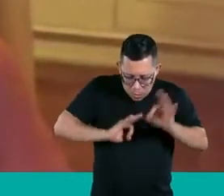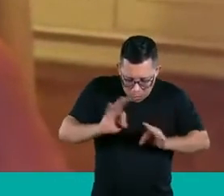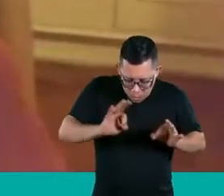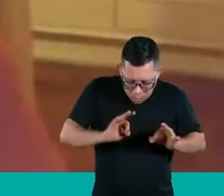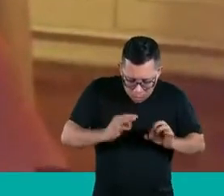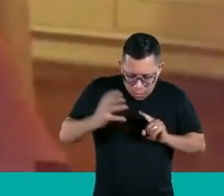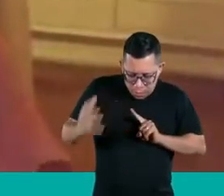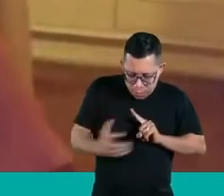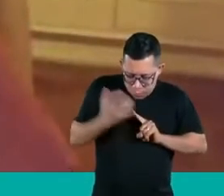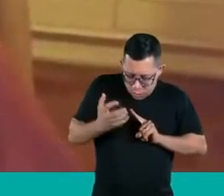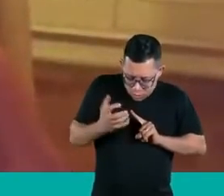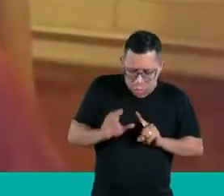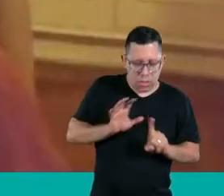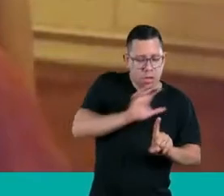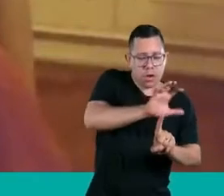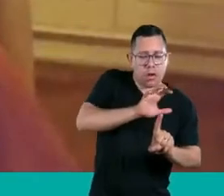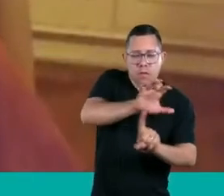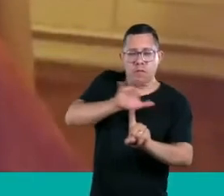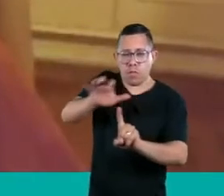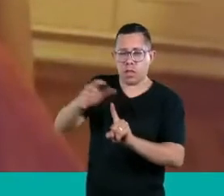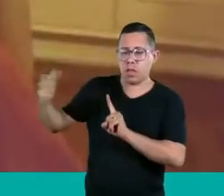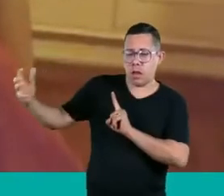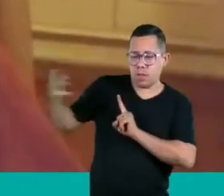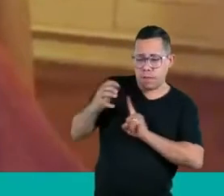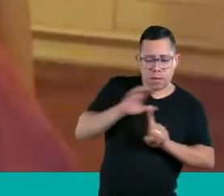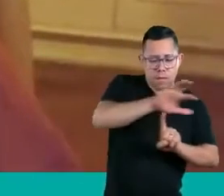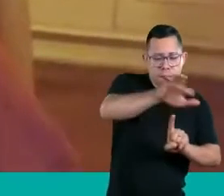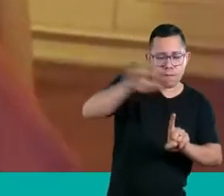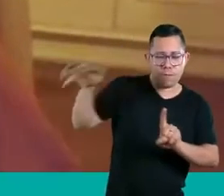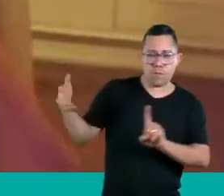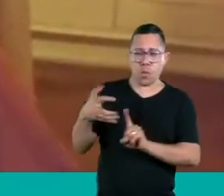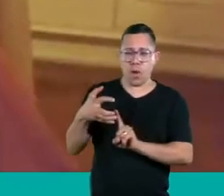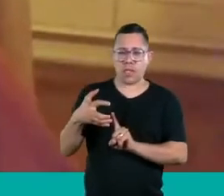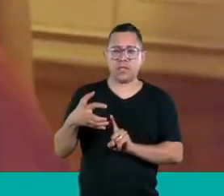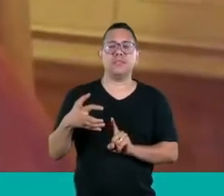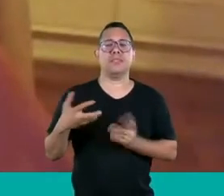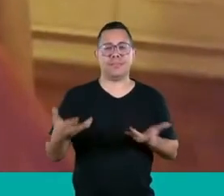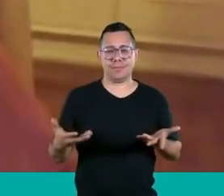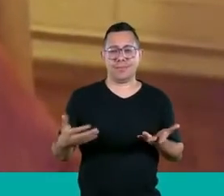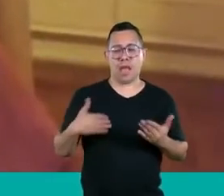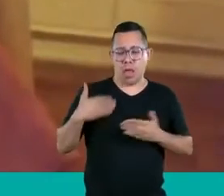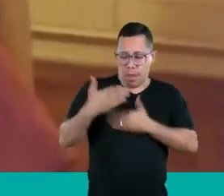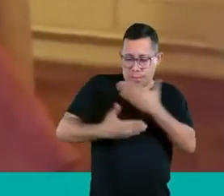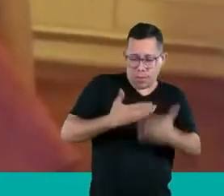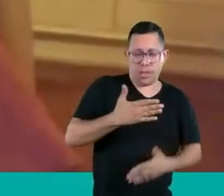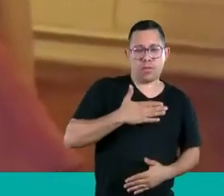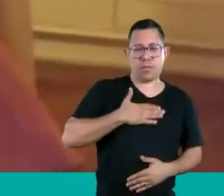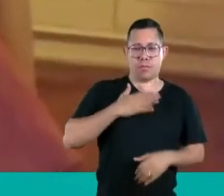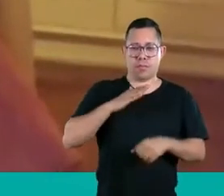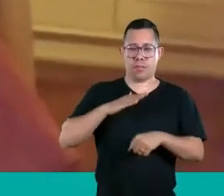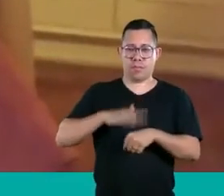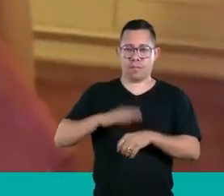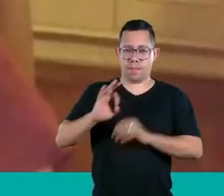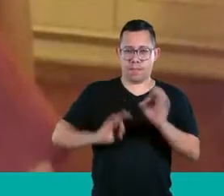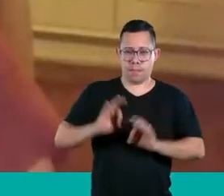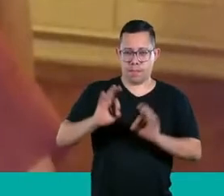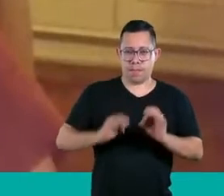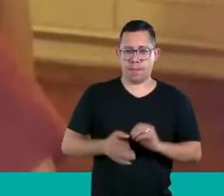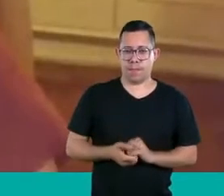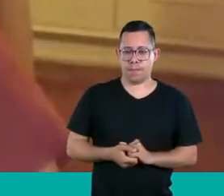meio e, ao mesmo tempo, eu sofro as influências desse meio para o meu processo